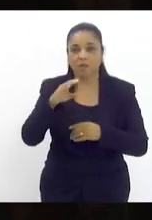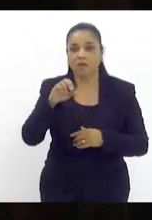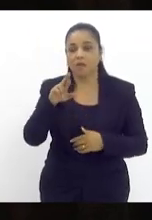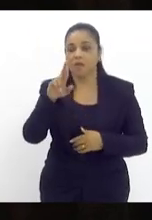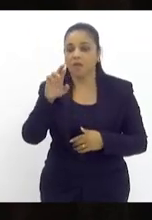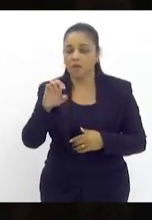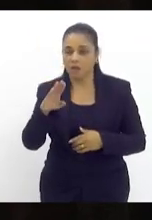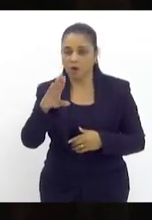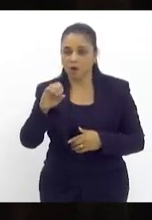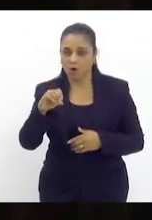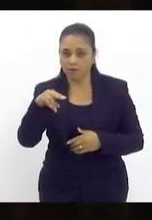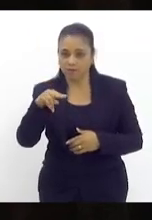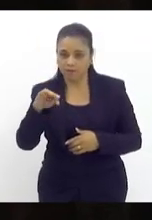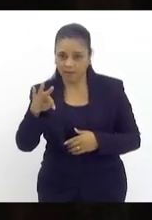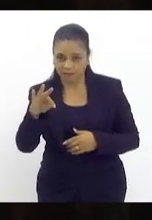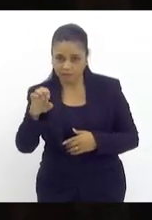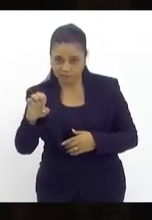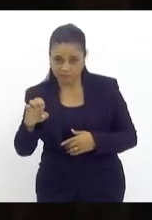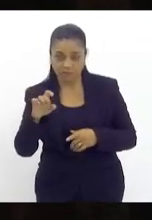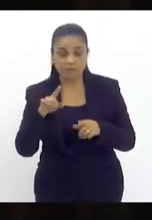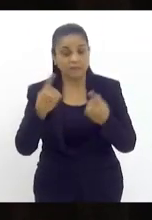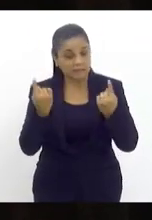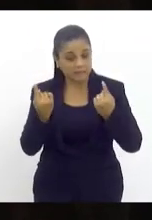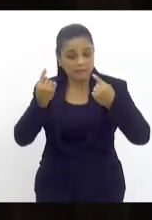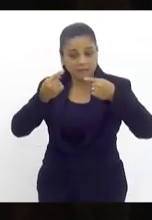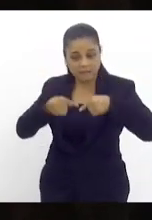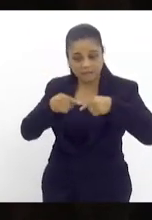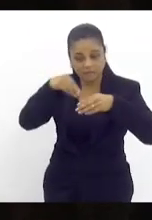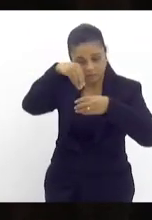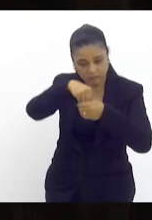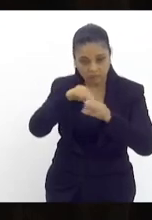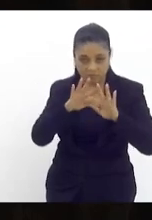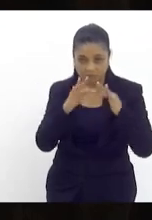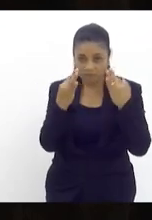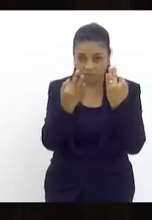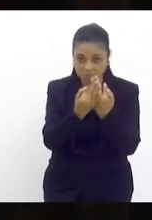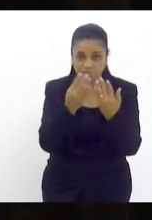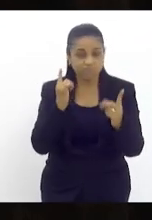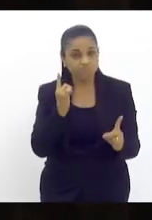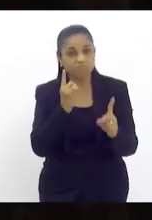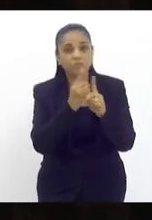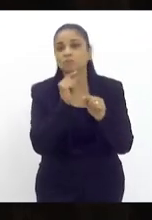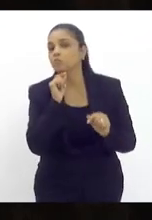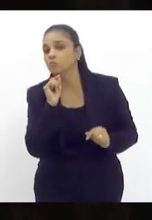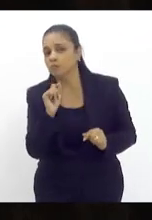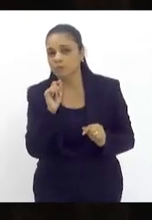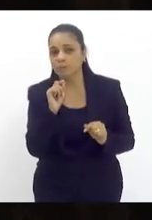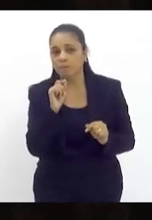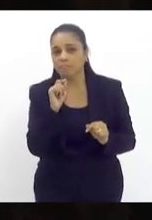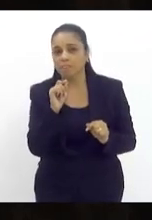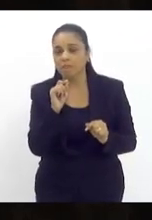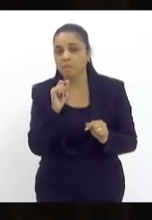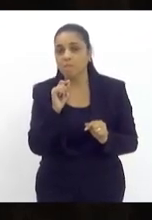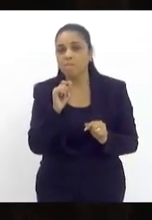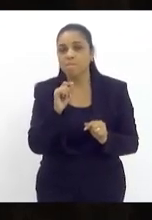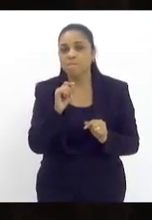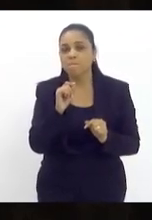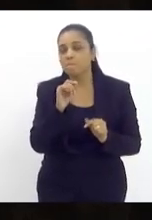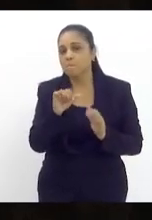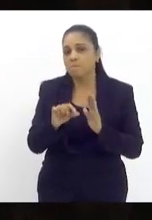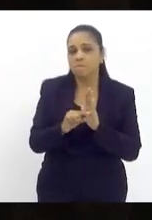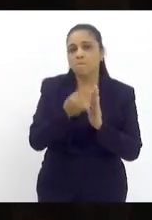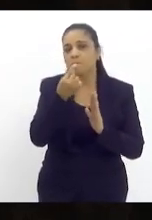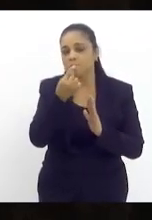porque entre os desafios no âmbito familiar que nós encontramos, sabe qual o maior desafio? Vocês vão falar,